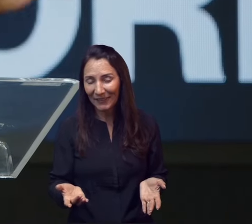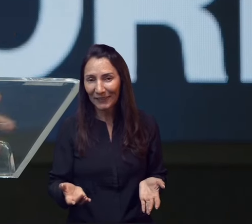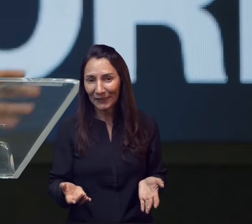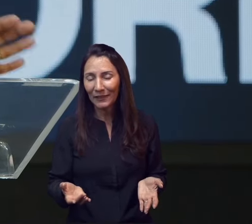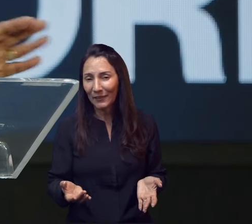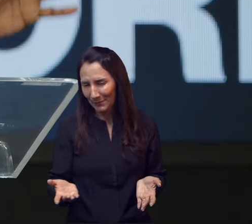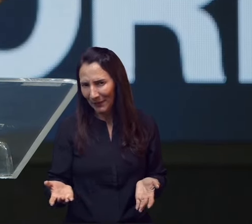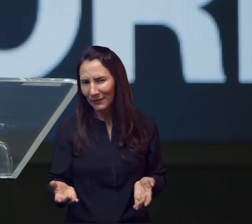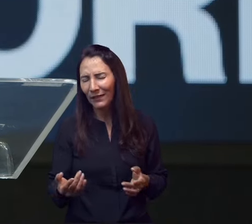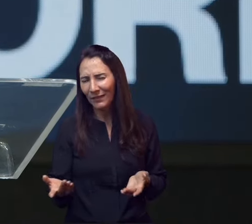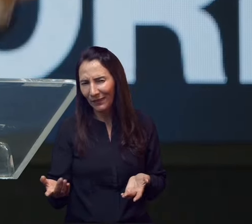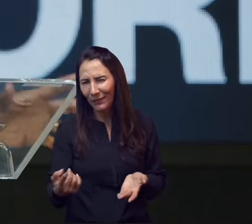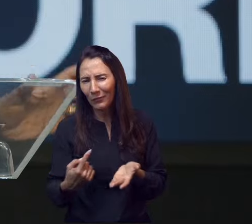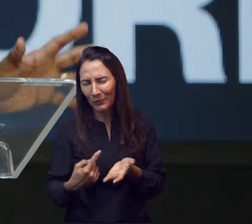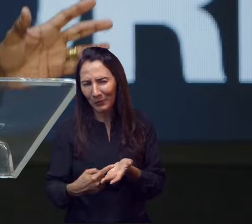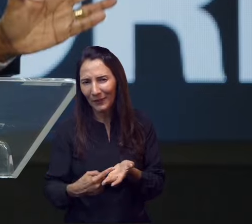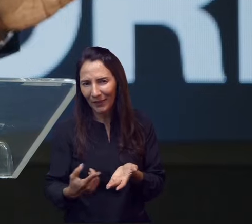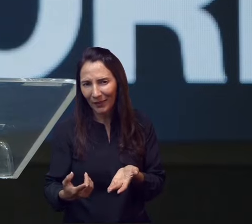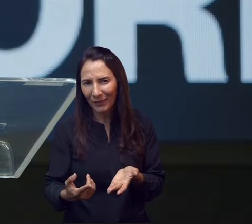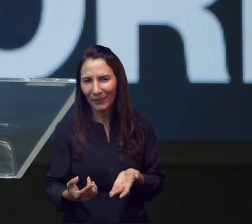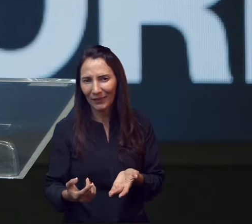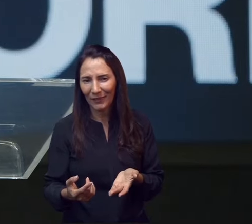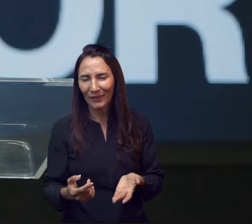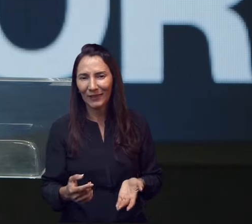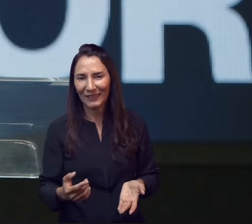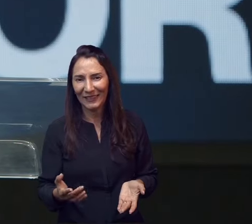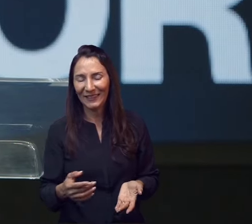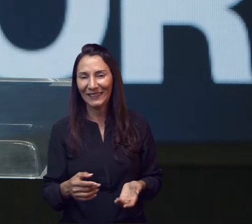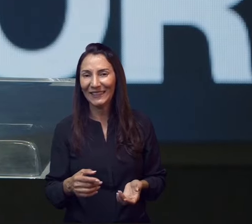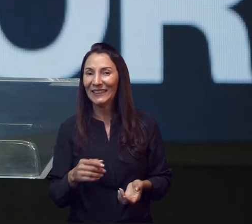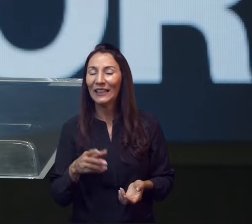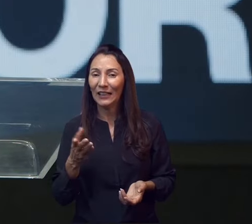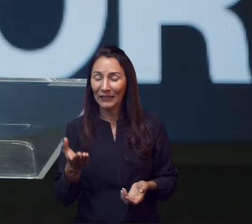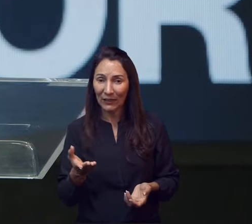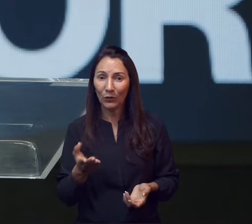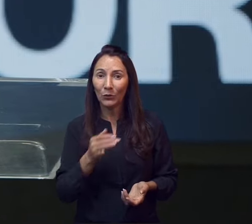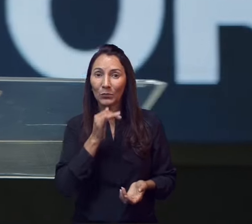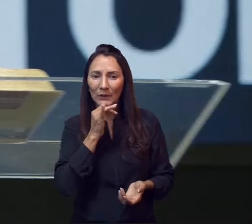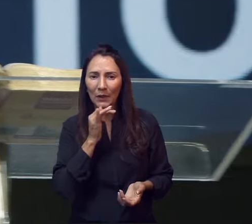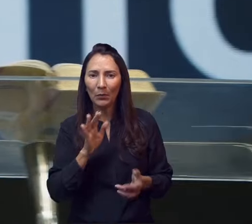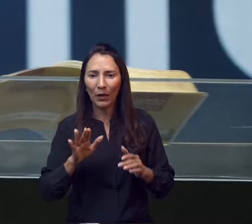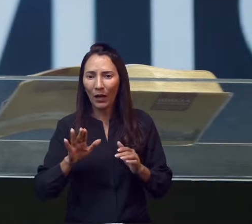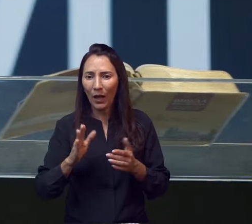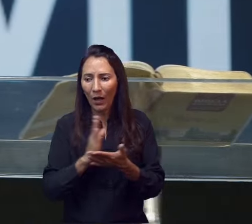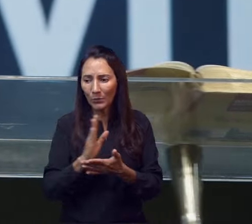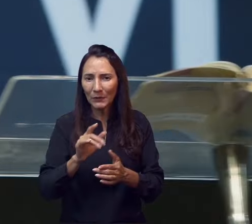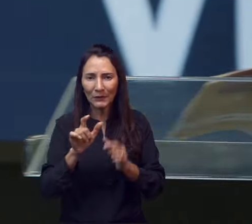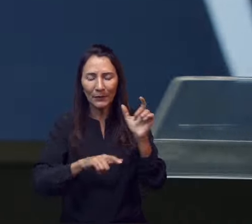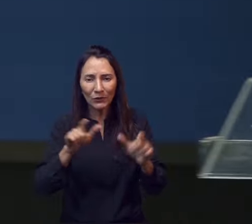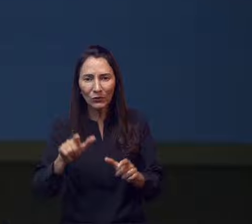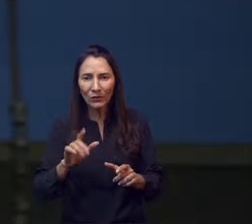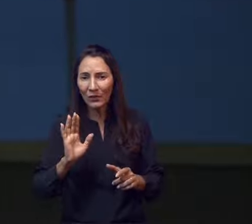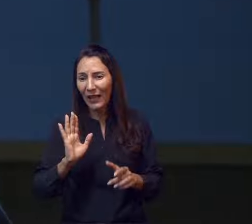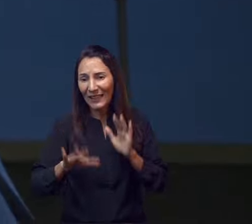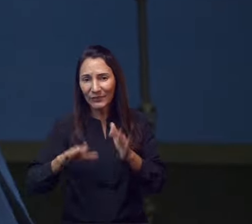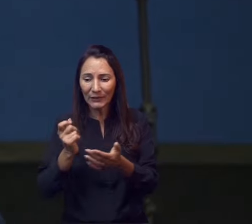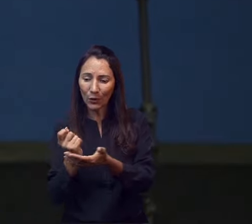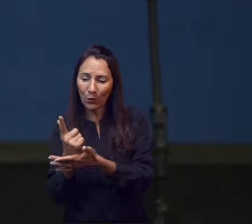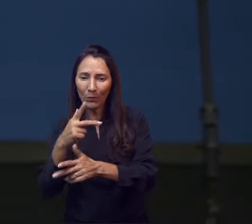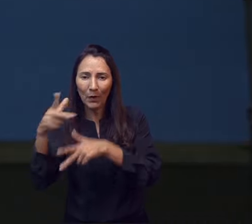vamos combinar Não fale nada para ninguém te descobrir mas alguns de nós presenteamos